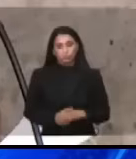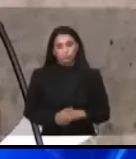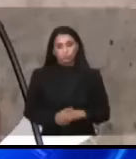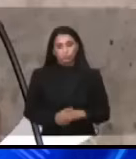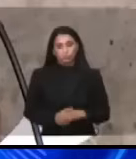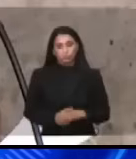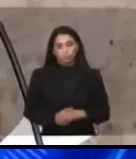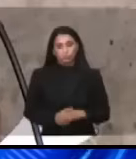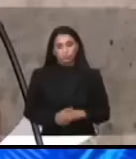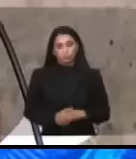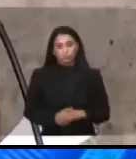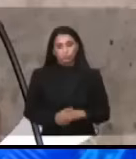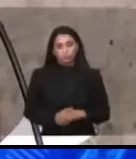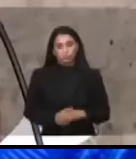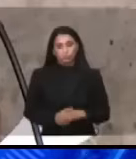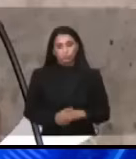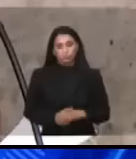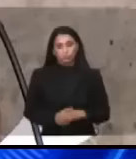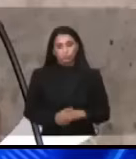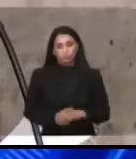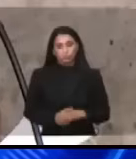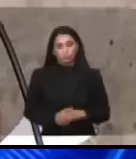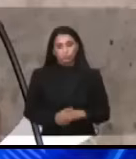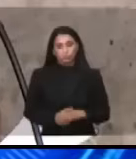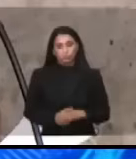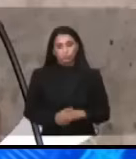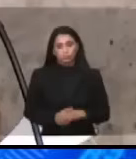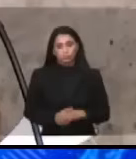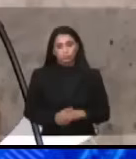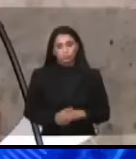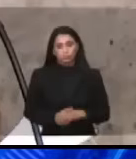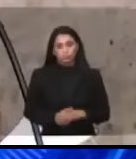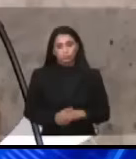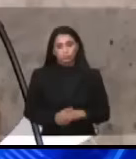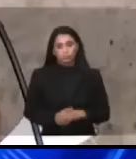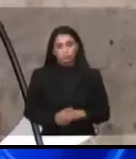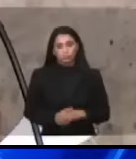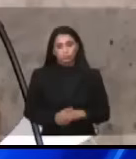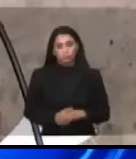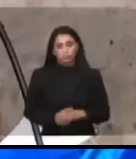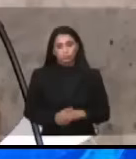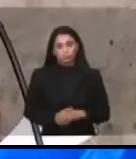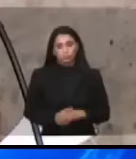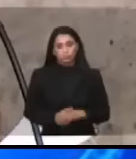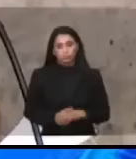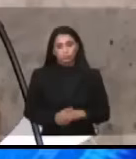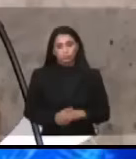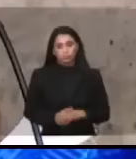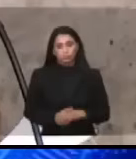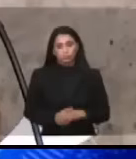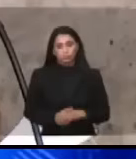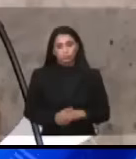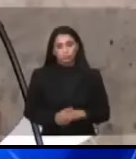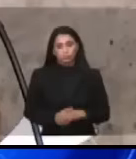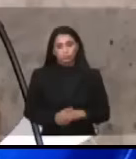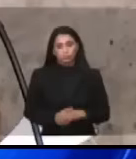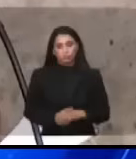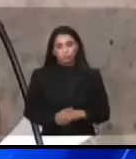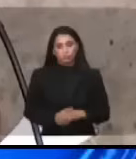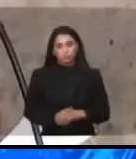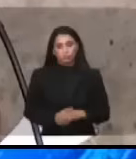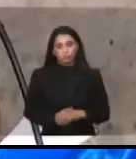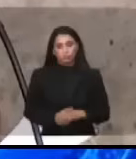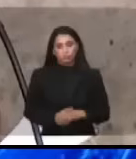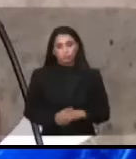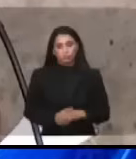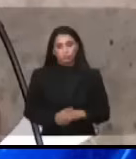9 de março, dia 8, dia 9 de março, Nunes Marques, mesmo depois de votado,